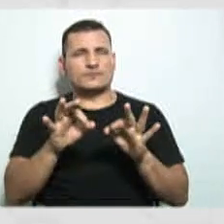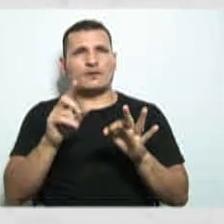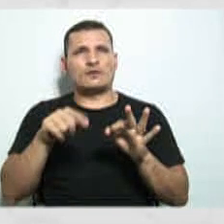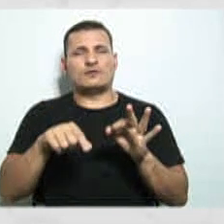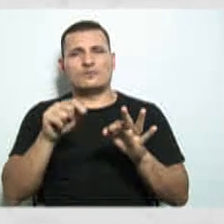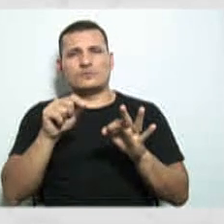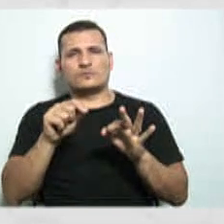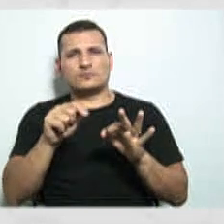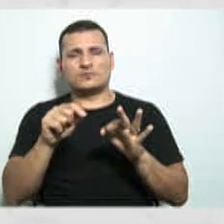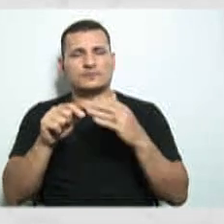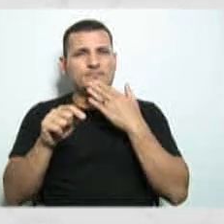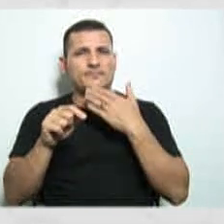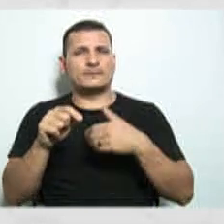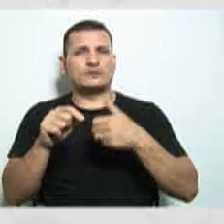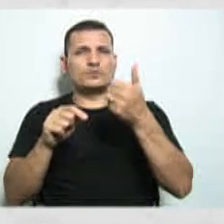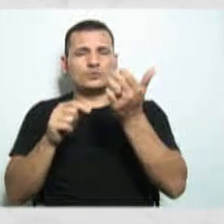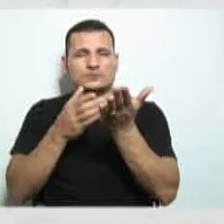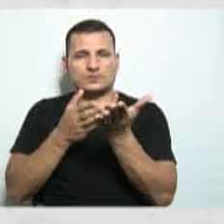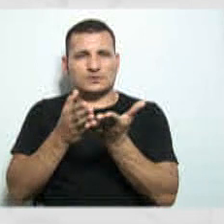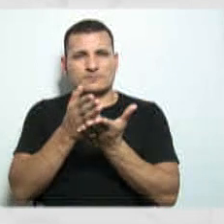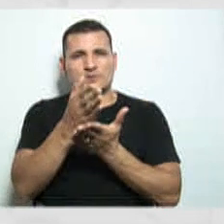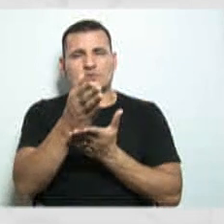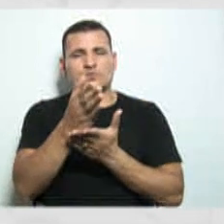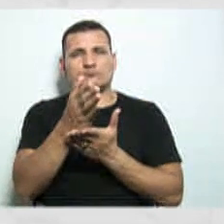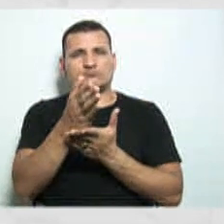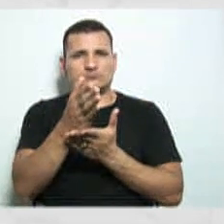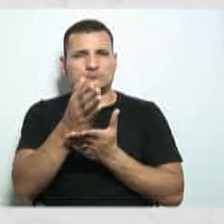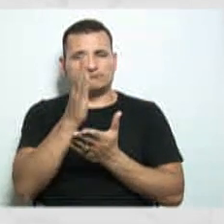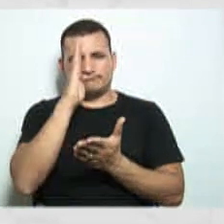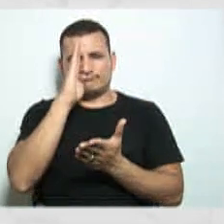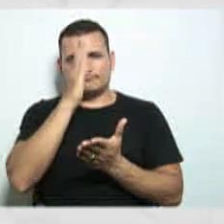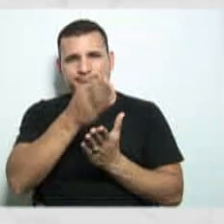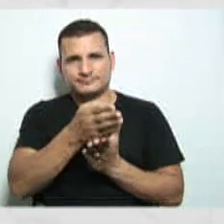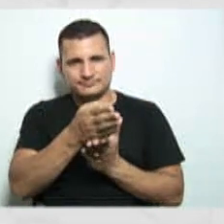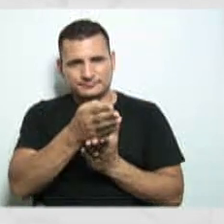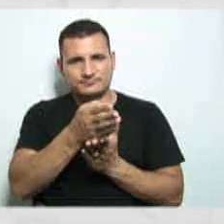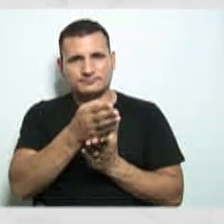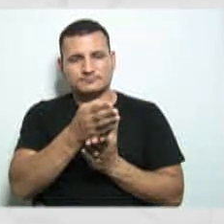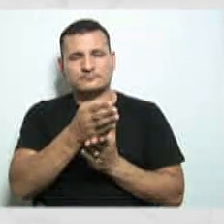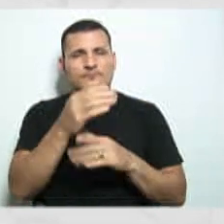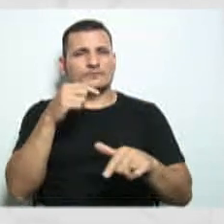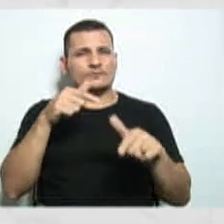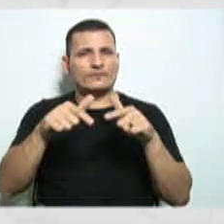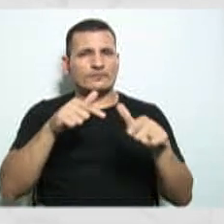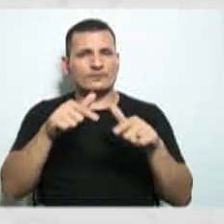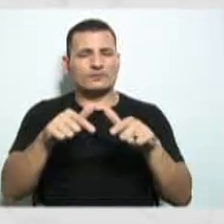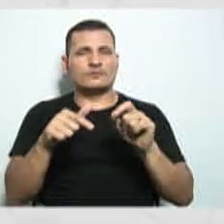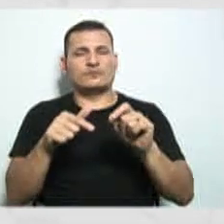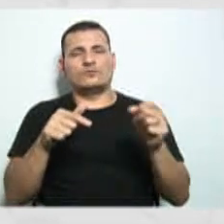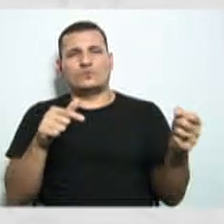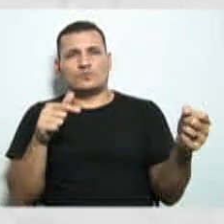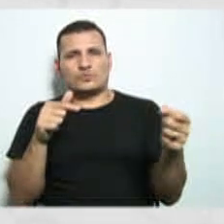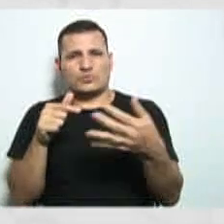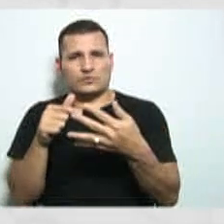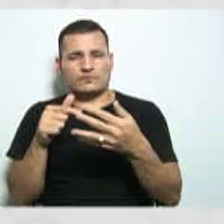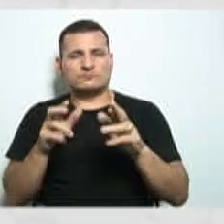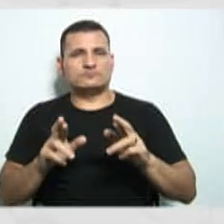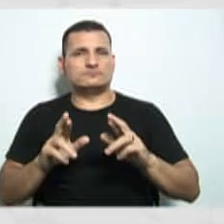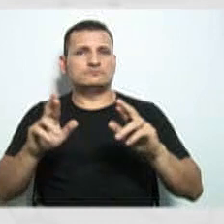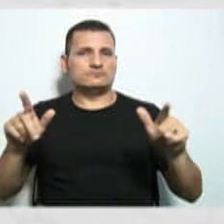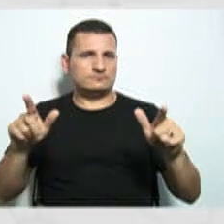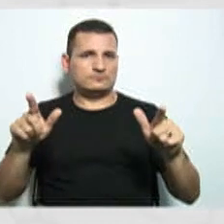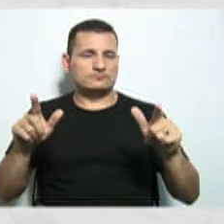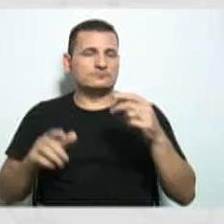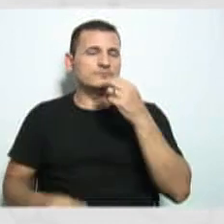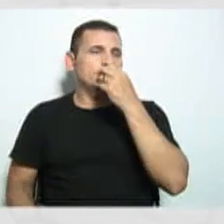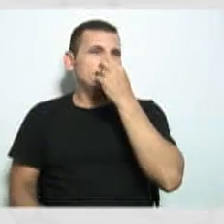estabelecer melhor direção a ser seguida, né, atuando de maneira inovadora e diferenciada. O